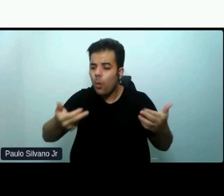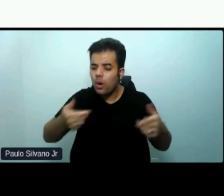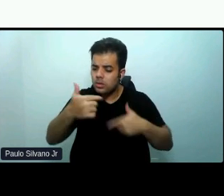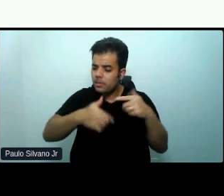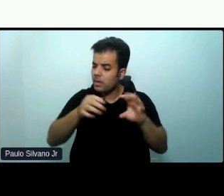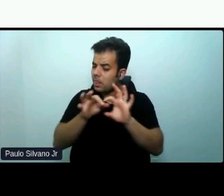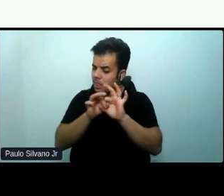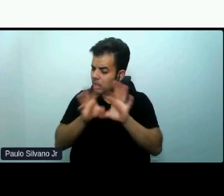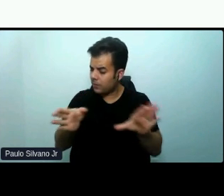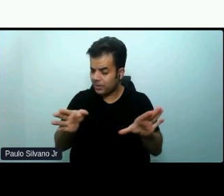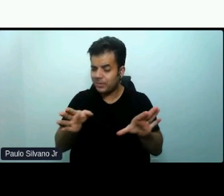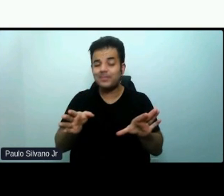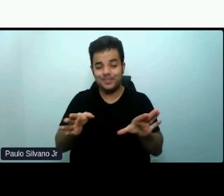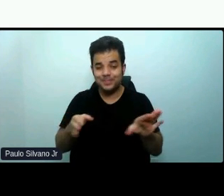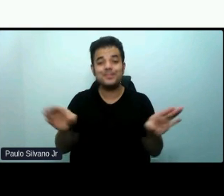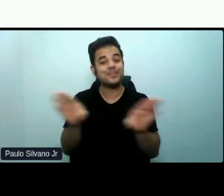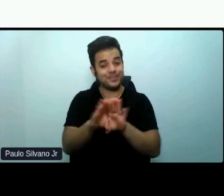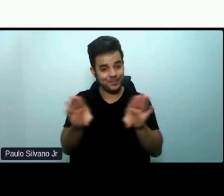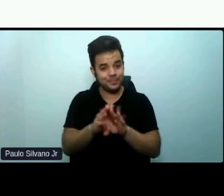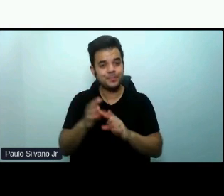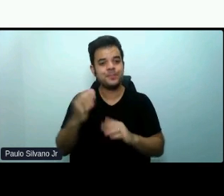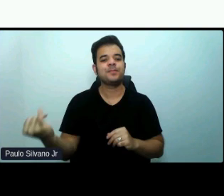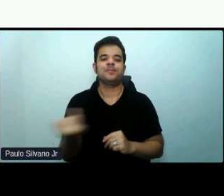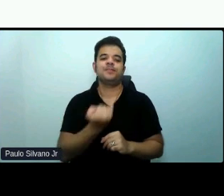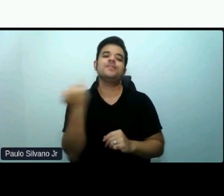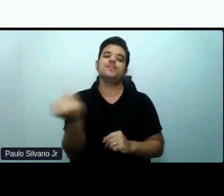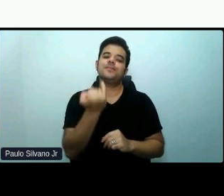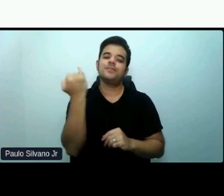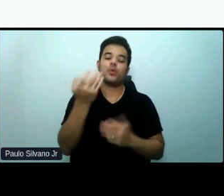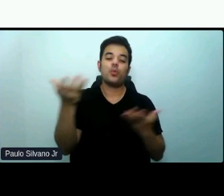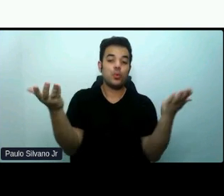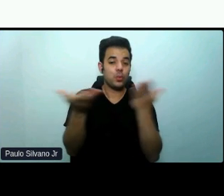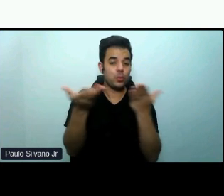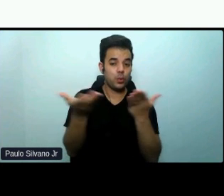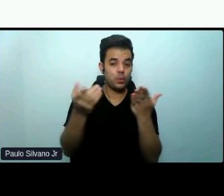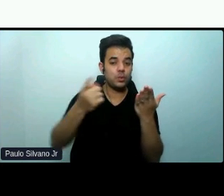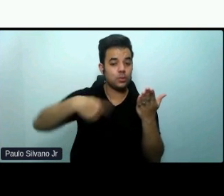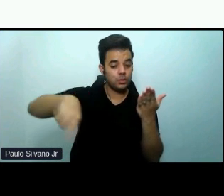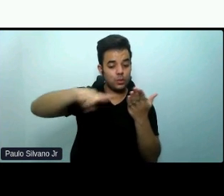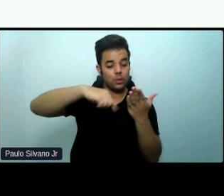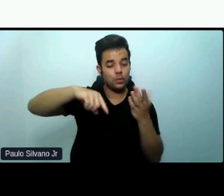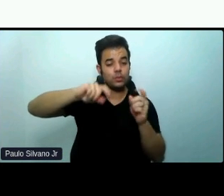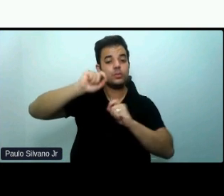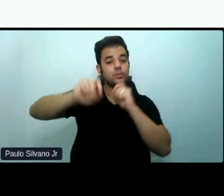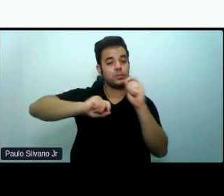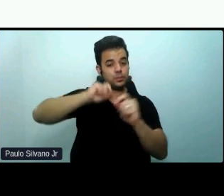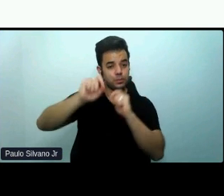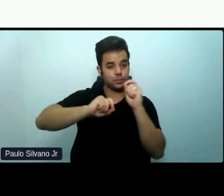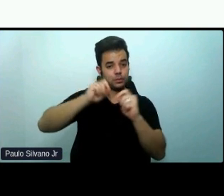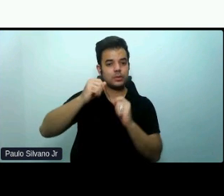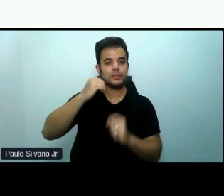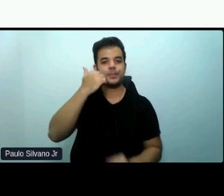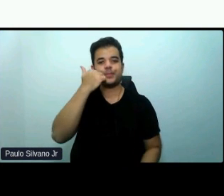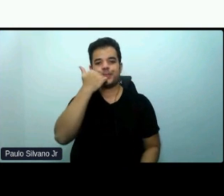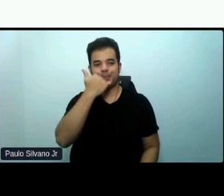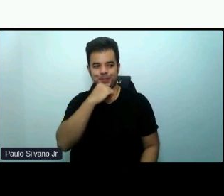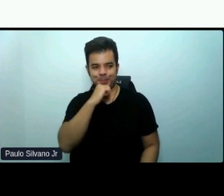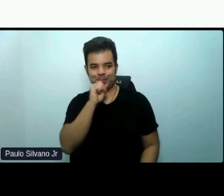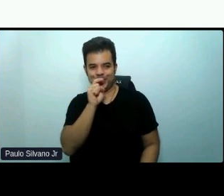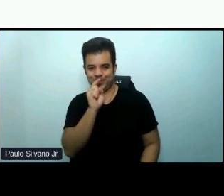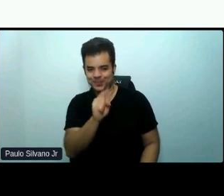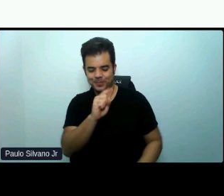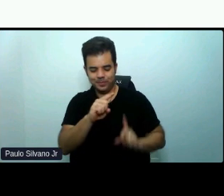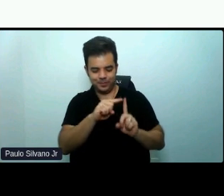Outra coisa que a gente acha importante é que hoje em dia, quando uma mãe tem um